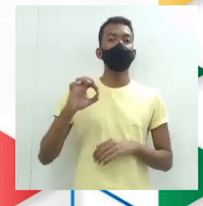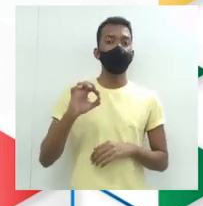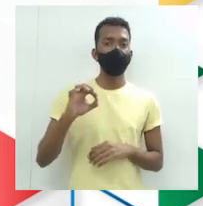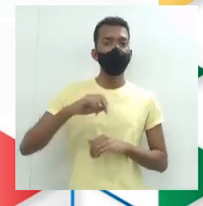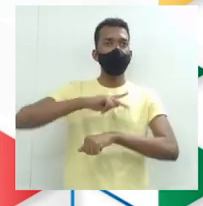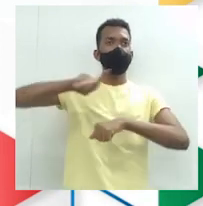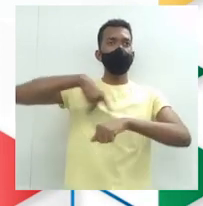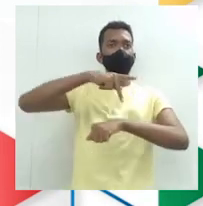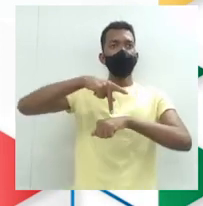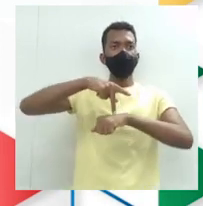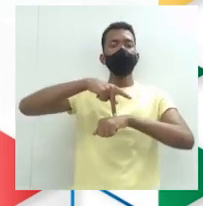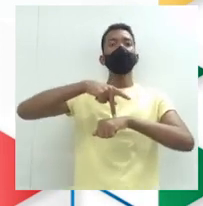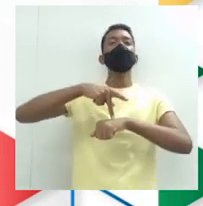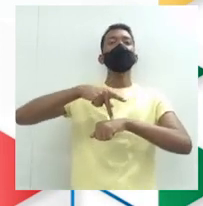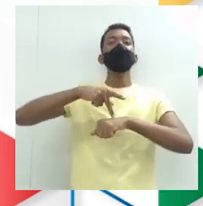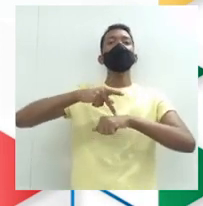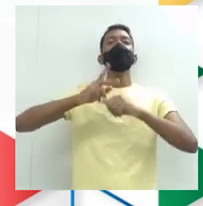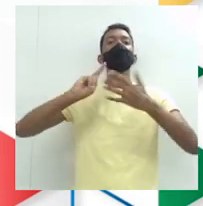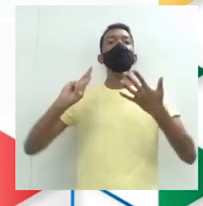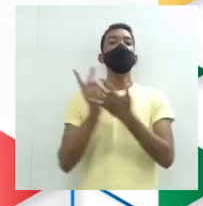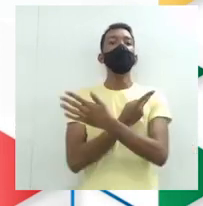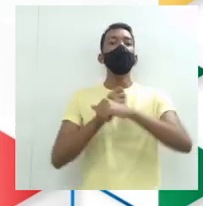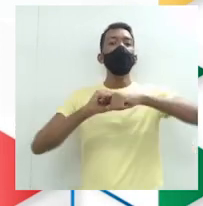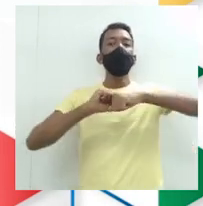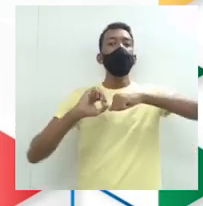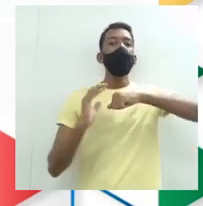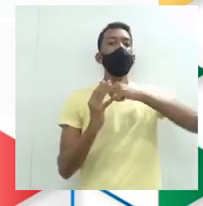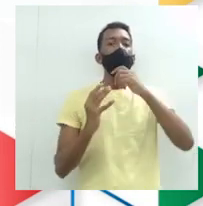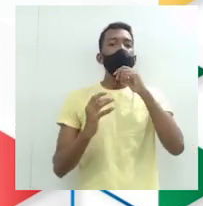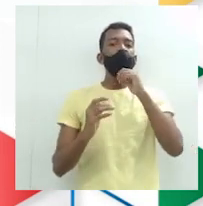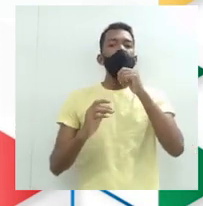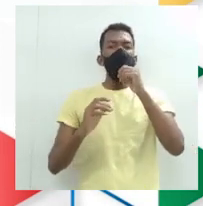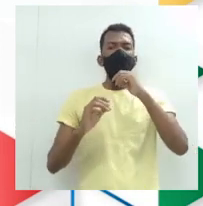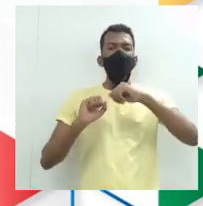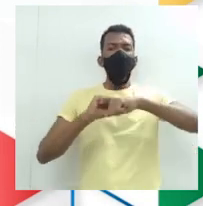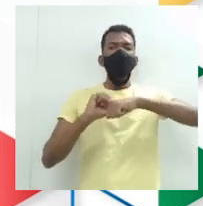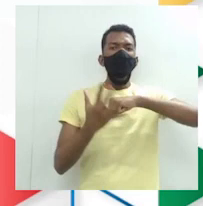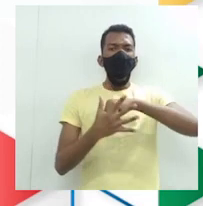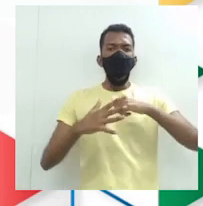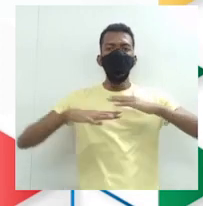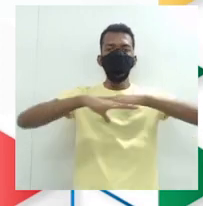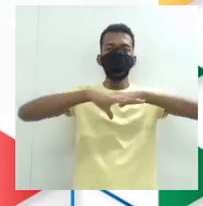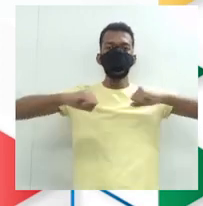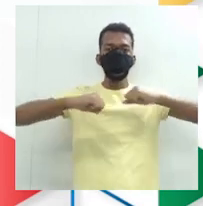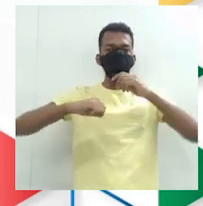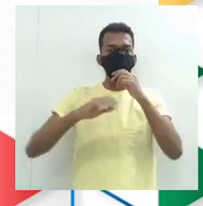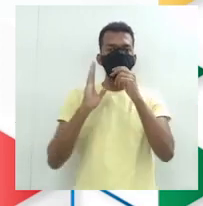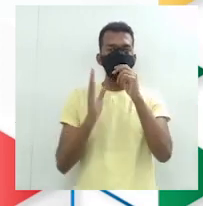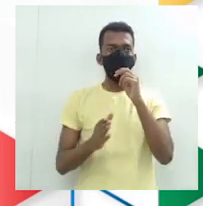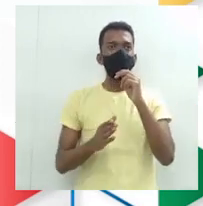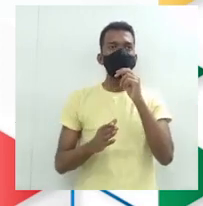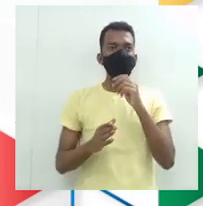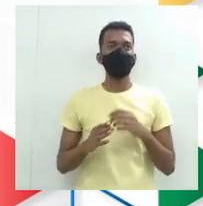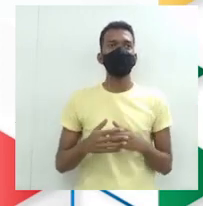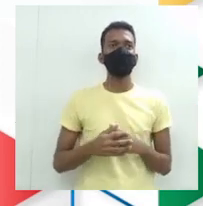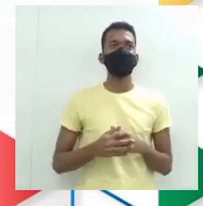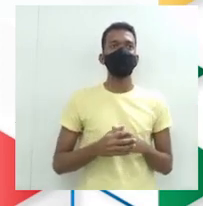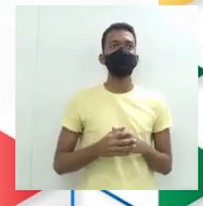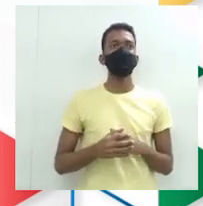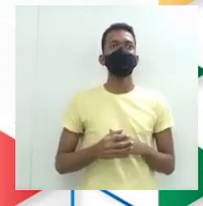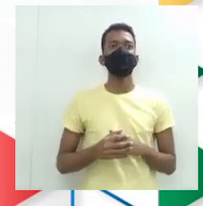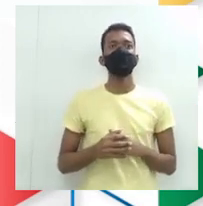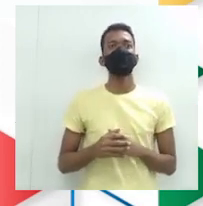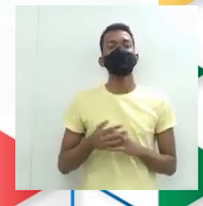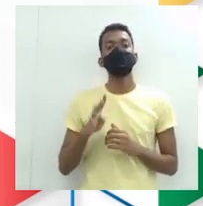90 países, lockdown, que é uma palavra que se tornou muito familiar, né? Esse bloqueio, esse fechamento.